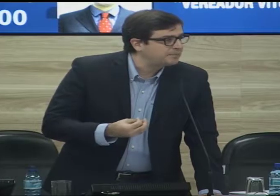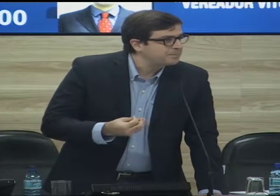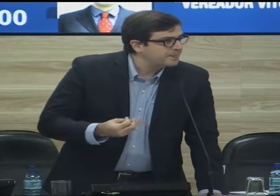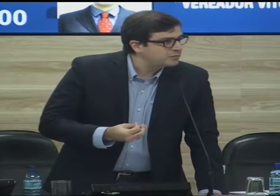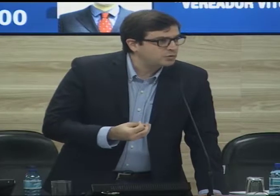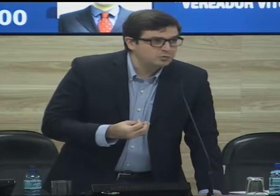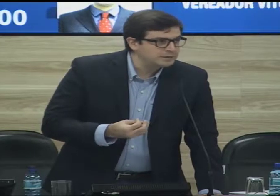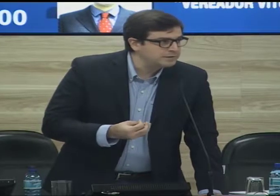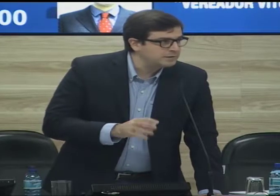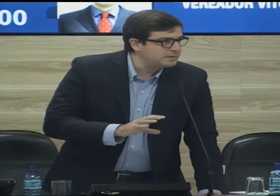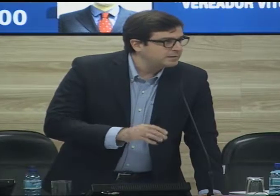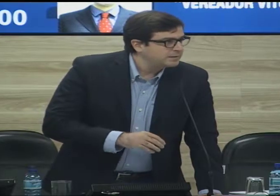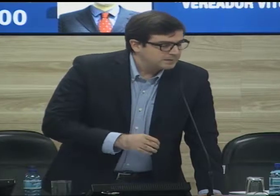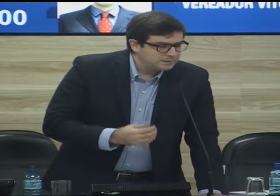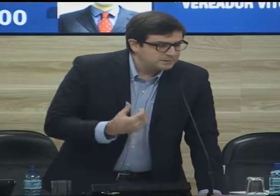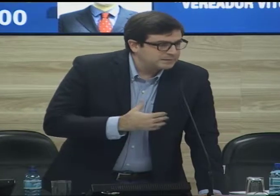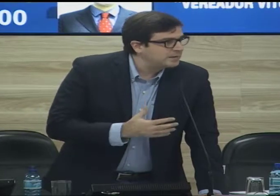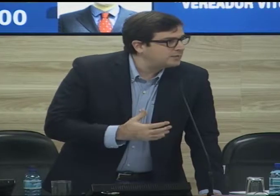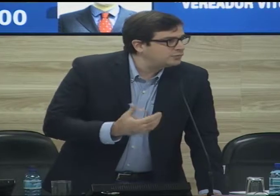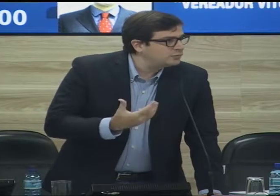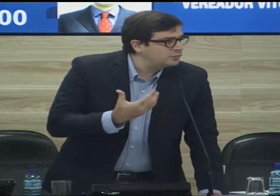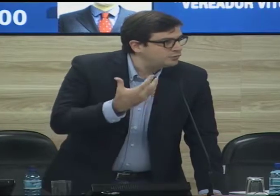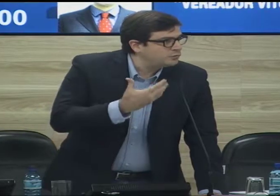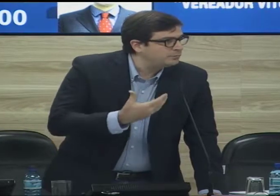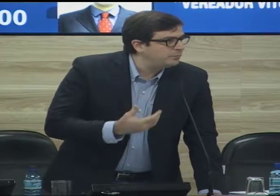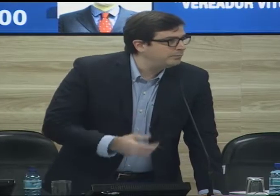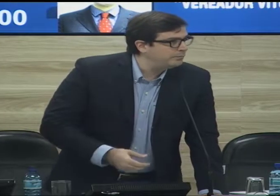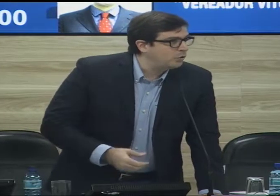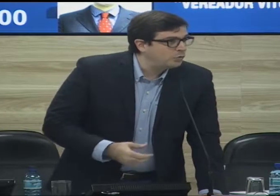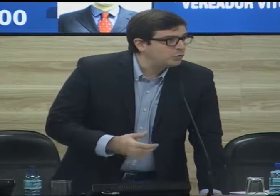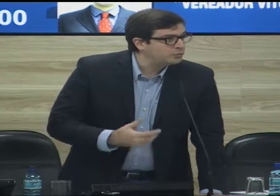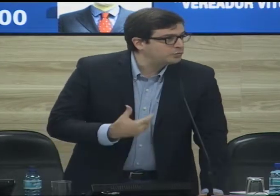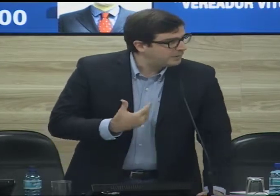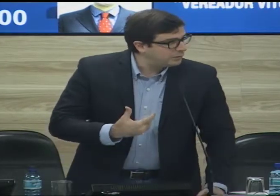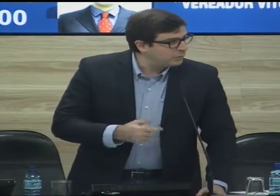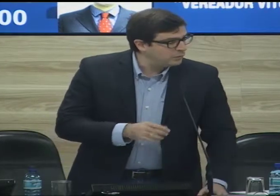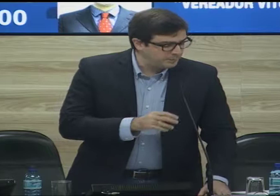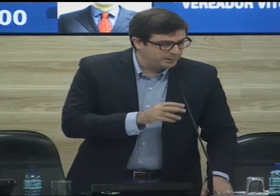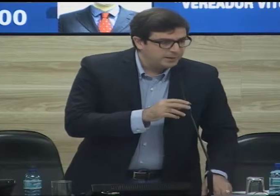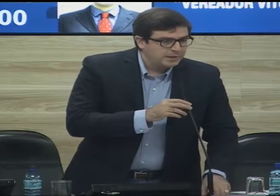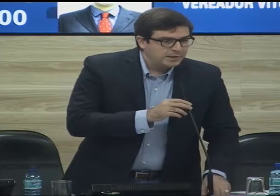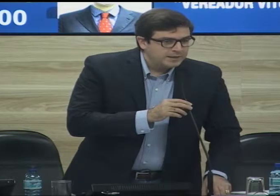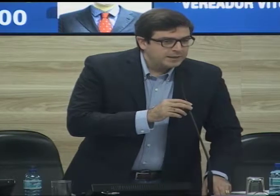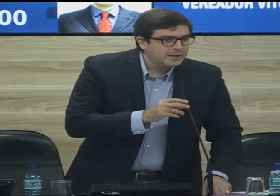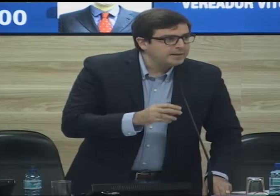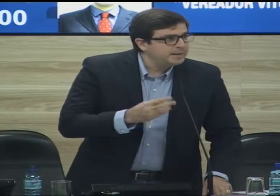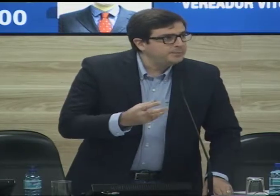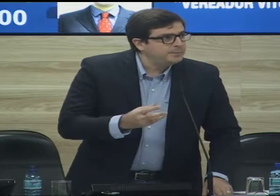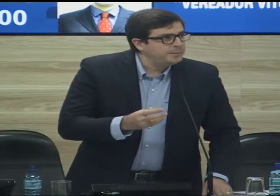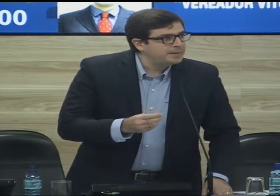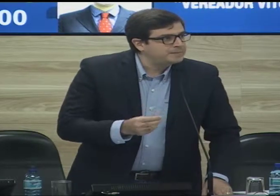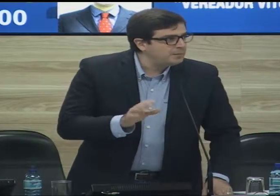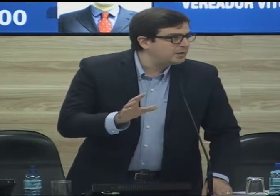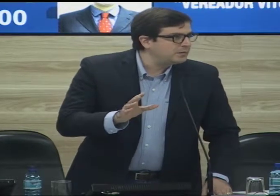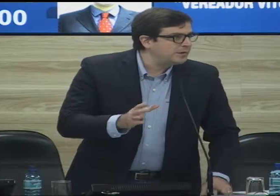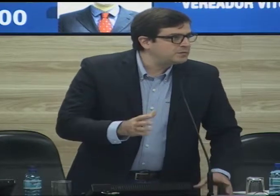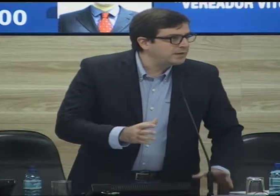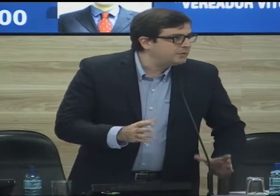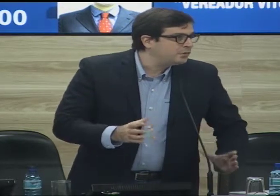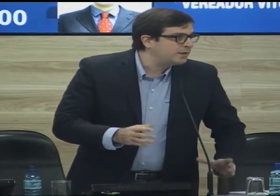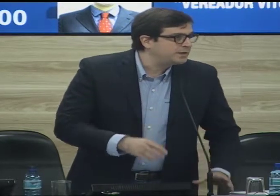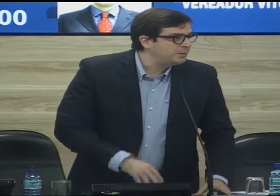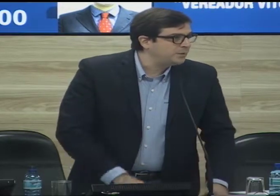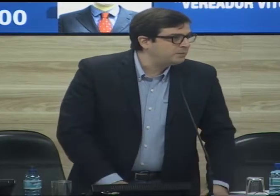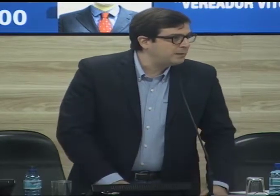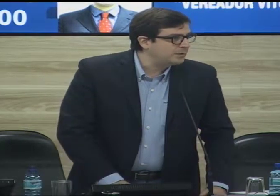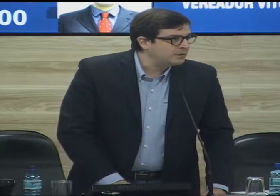está escondida atrás de um bom rosto, uma boa roupa, e aí ela pensa, não, ele é mais velho,